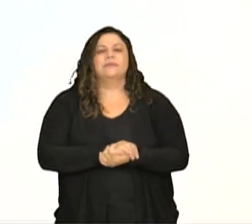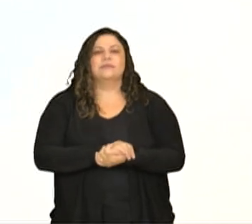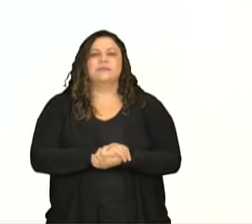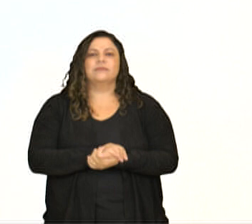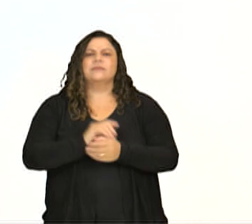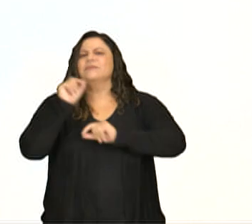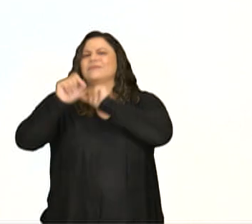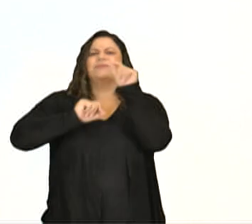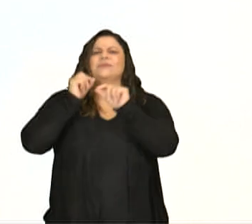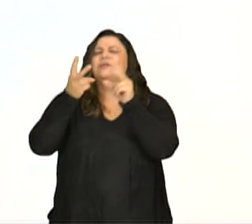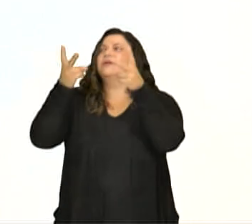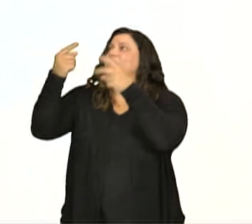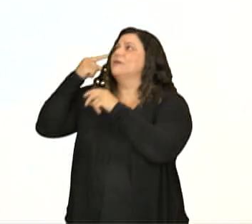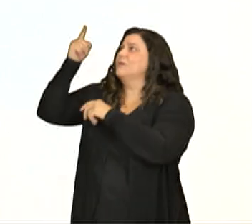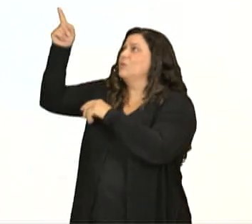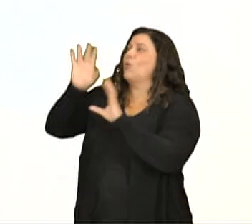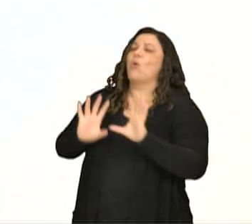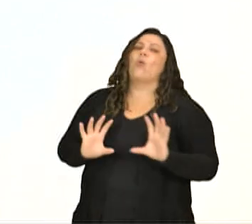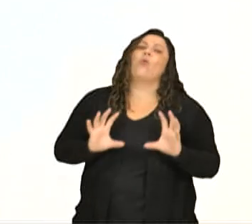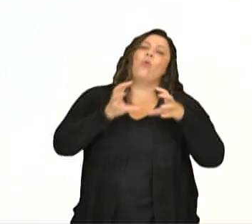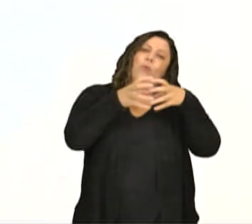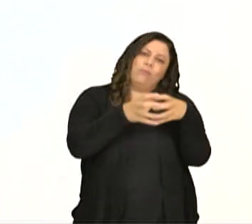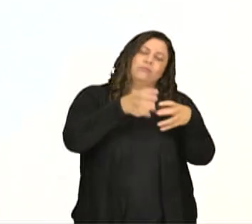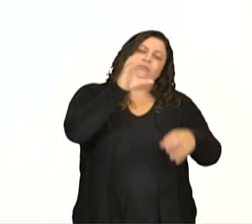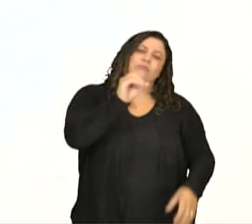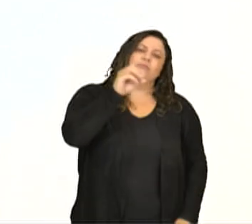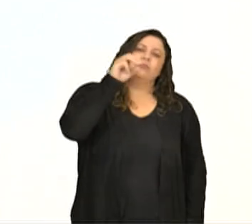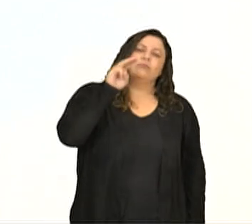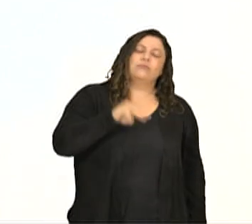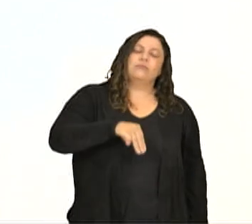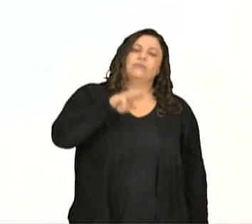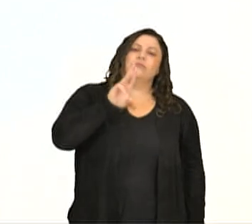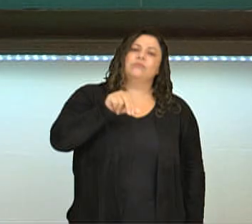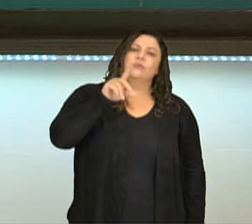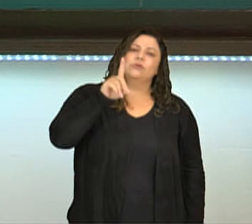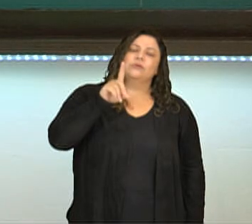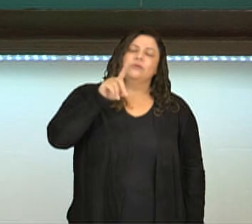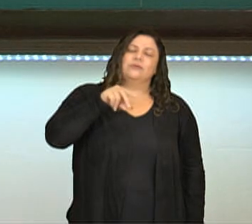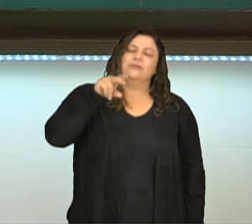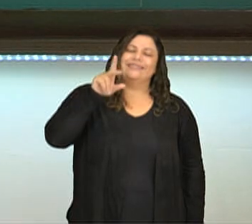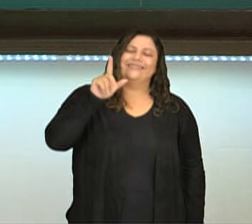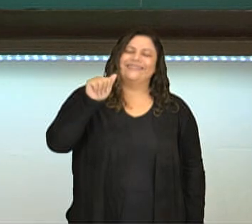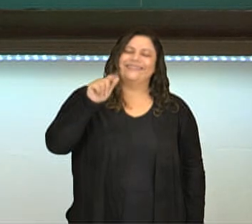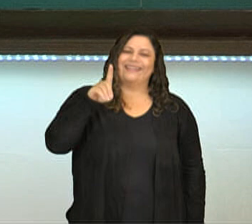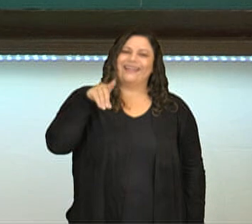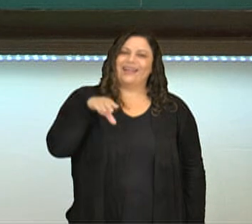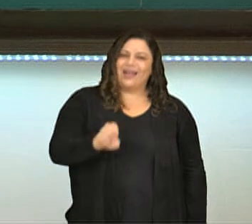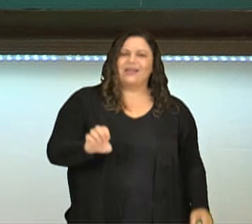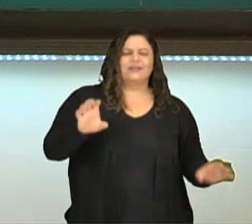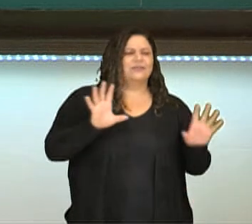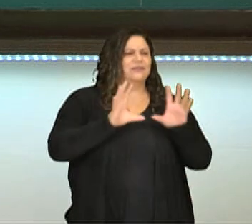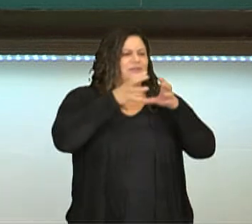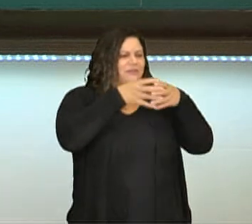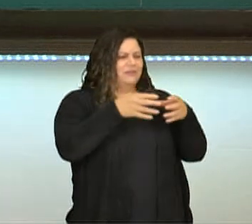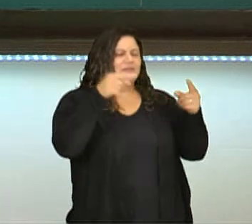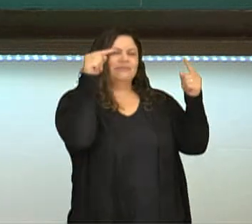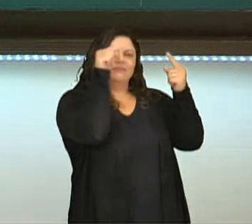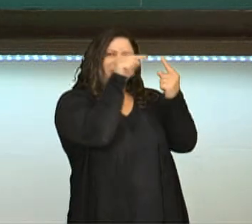O que a gente vai chamar de comunidade daí? A gente vai ter, assim, organismos de uma mesma espécie, tá?